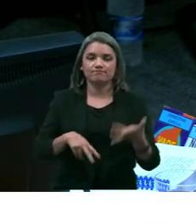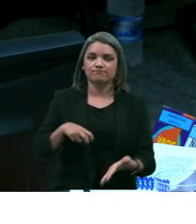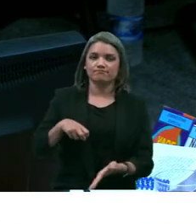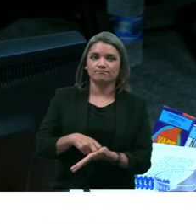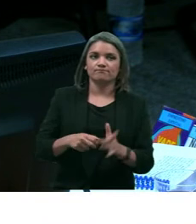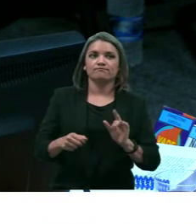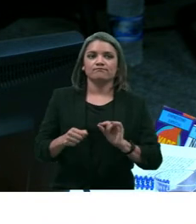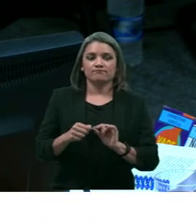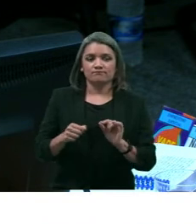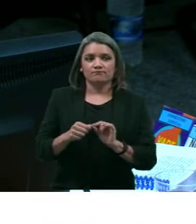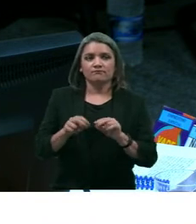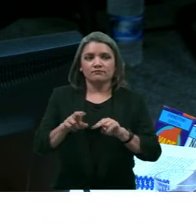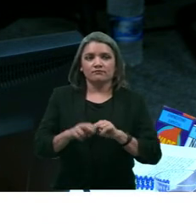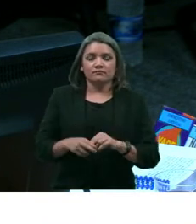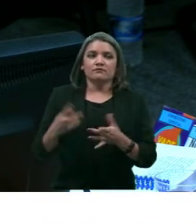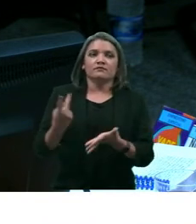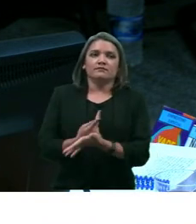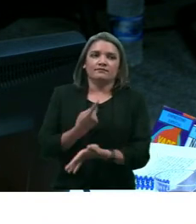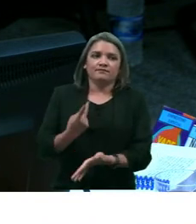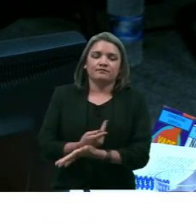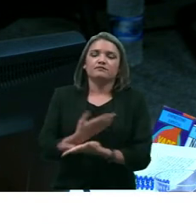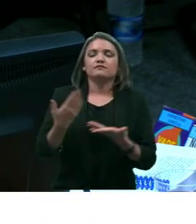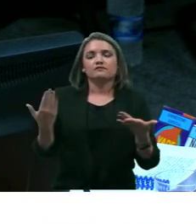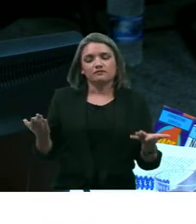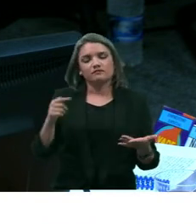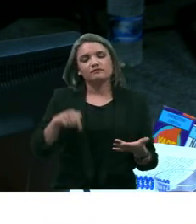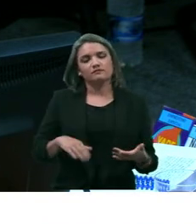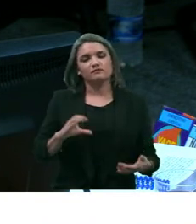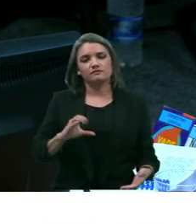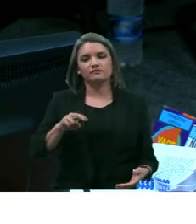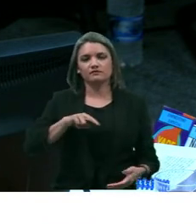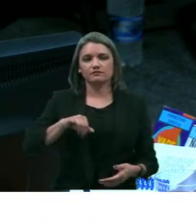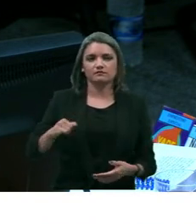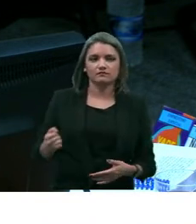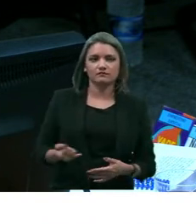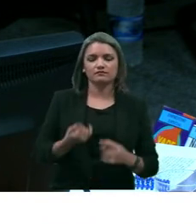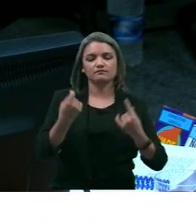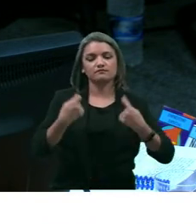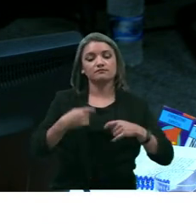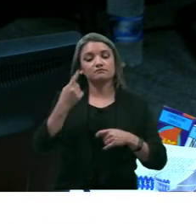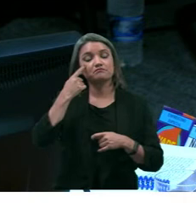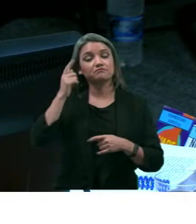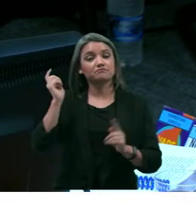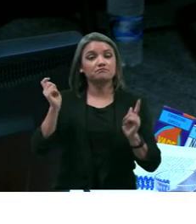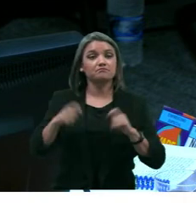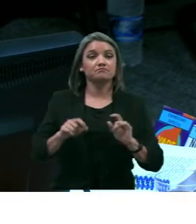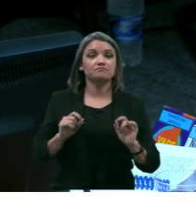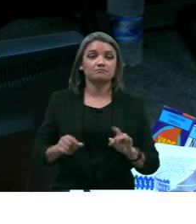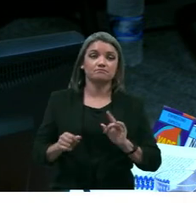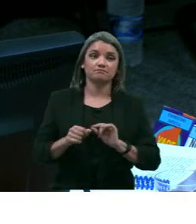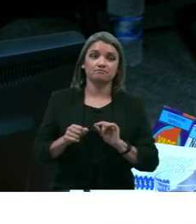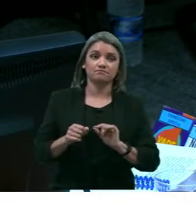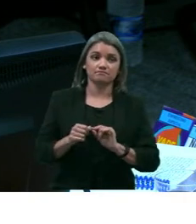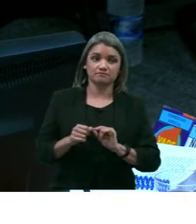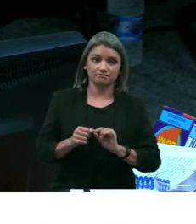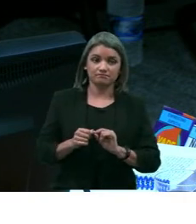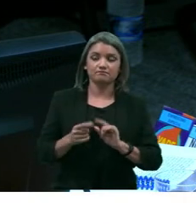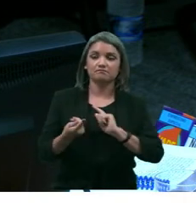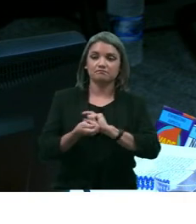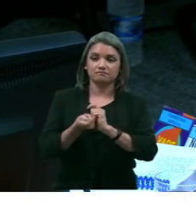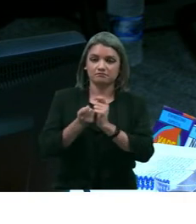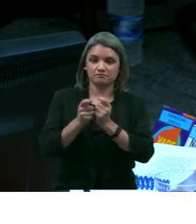imposta à infração praticada, é o caso desse Conselho se debruçar sobre a hipótese dos autos, promovendo a devida